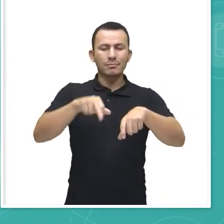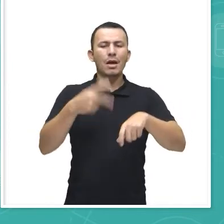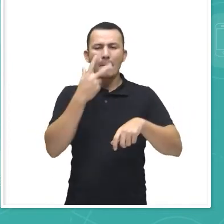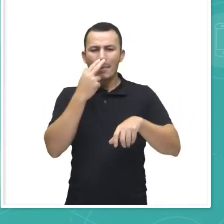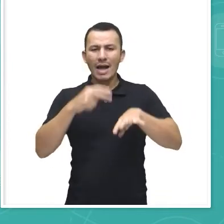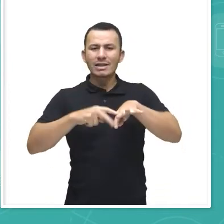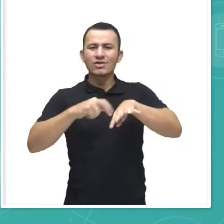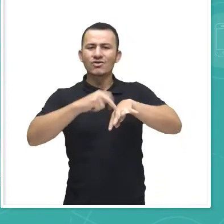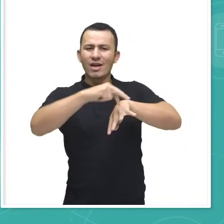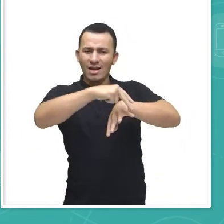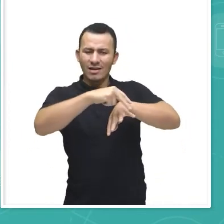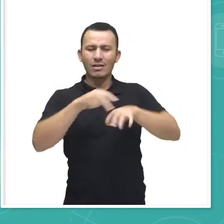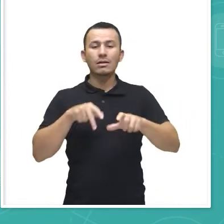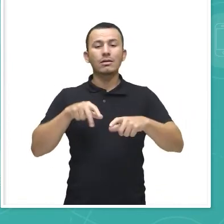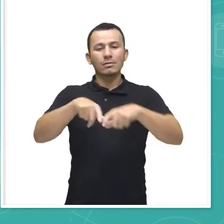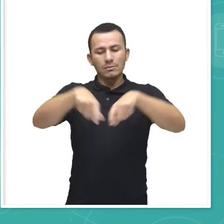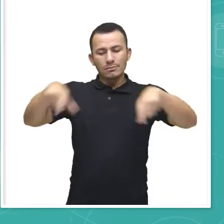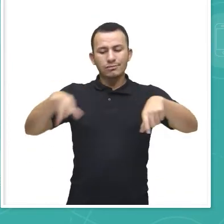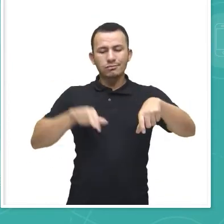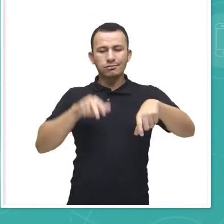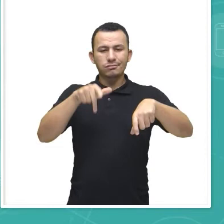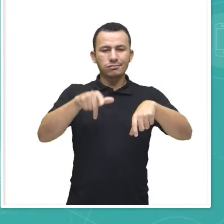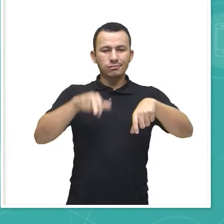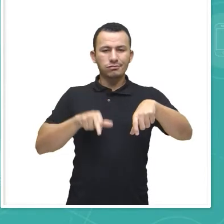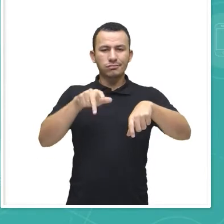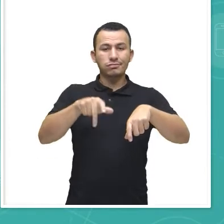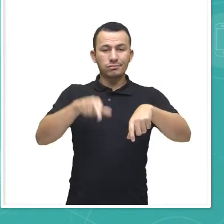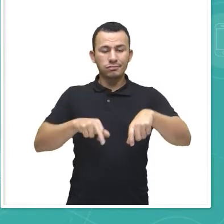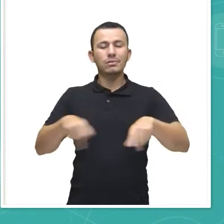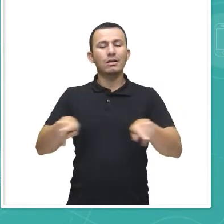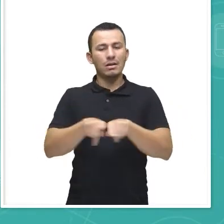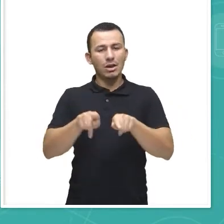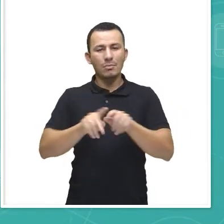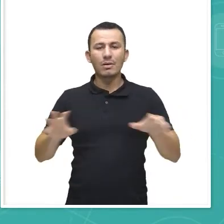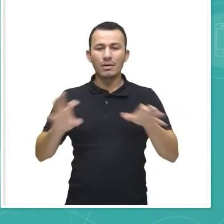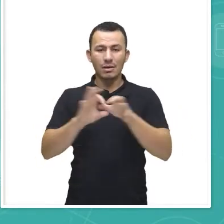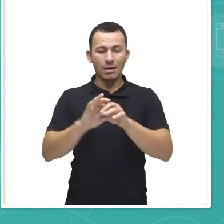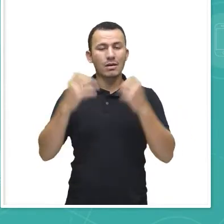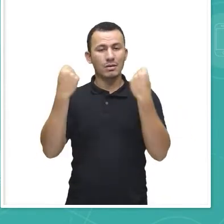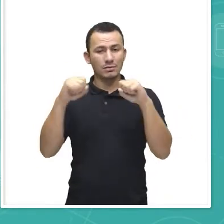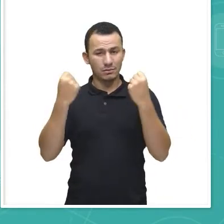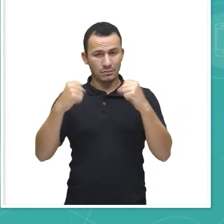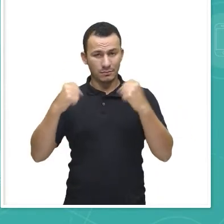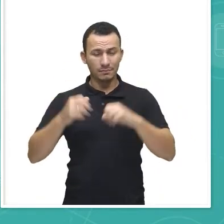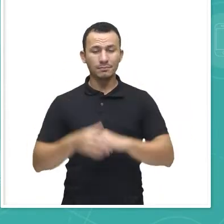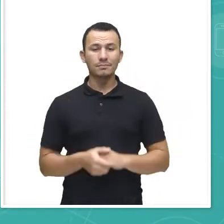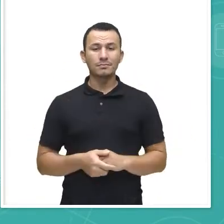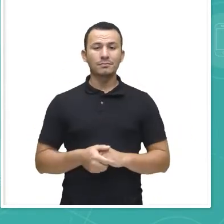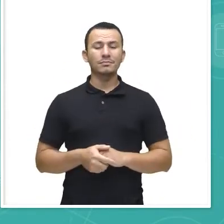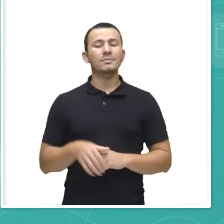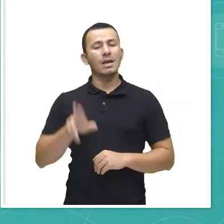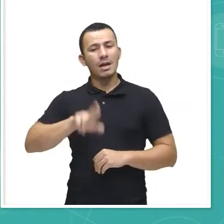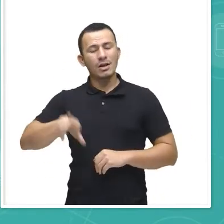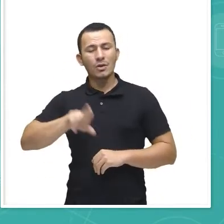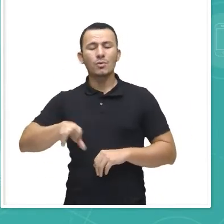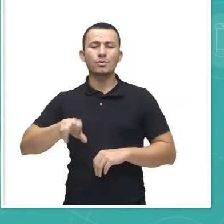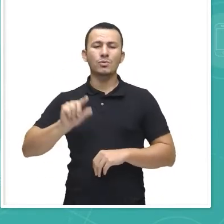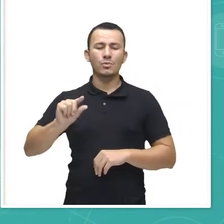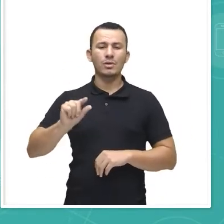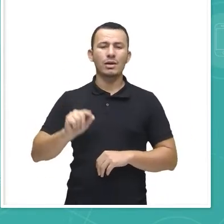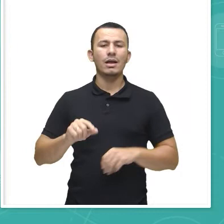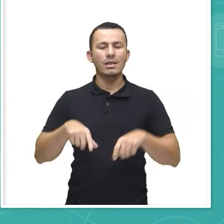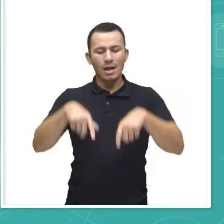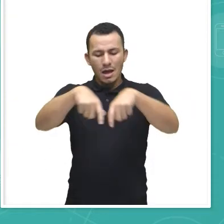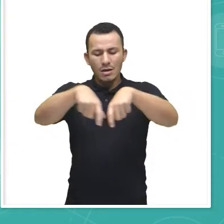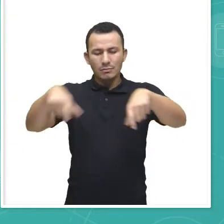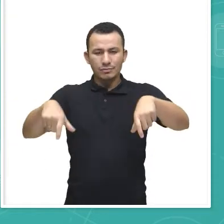escada. Então, o step faz parte também da ginástica aeróbica e aí ele utiliza uma pequena